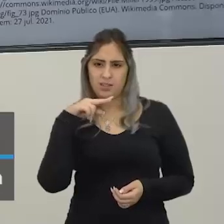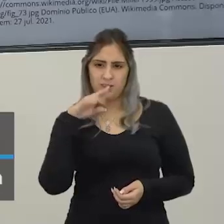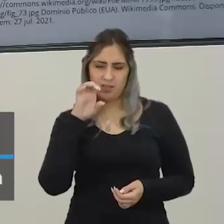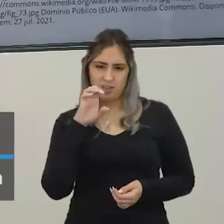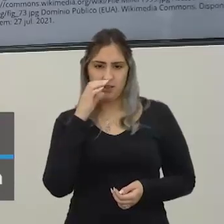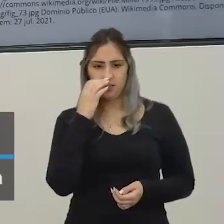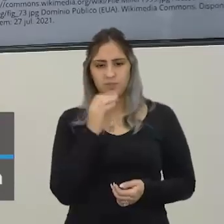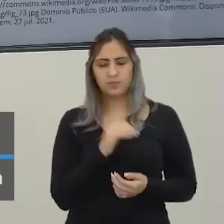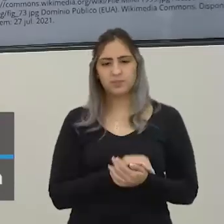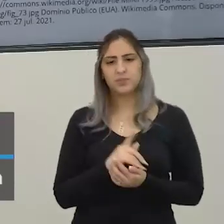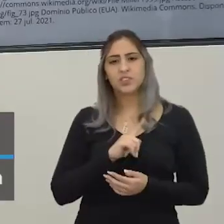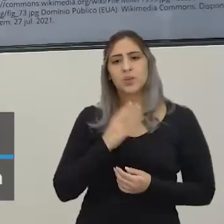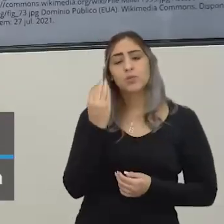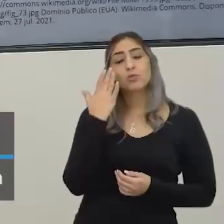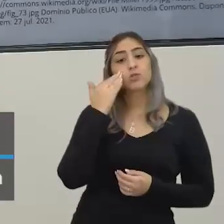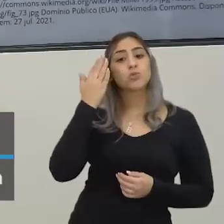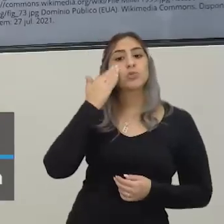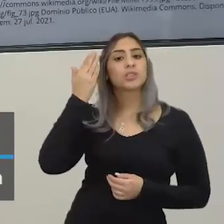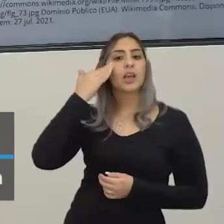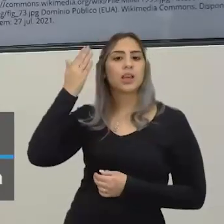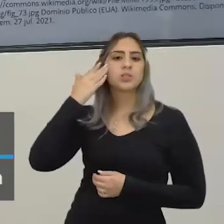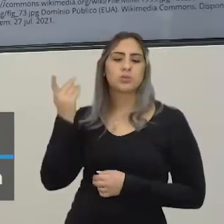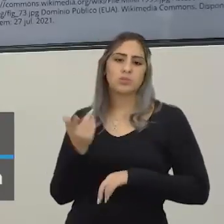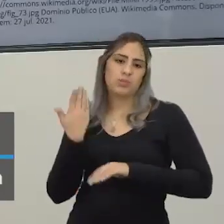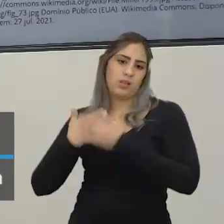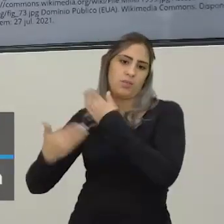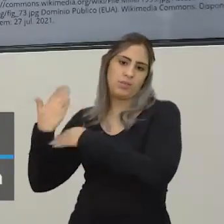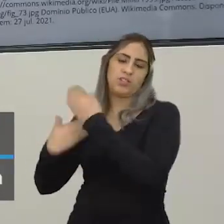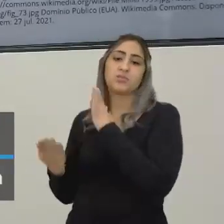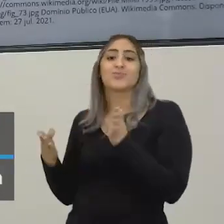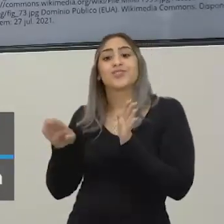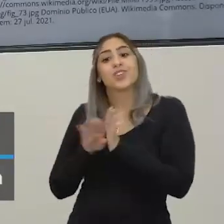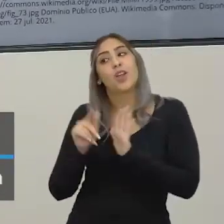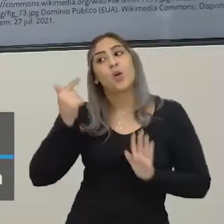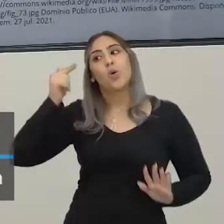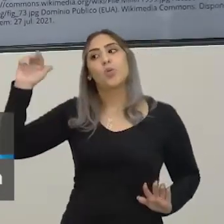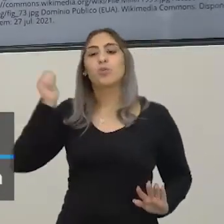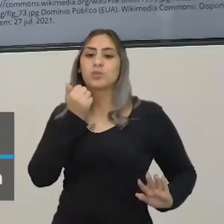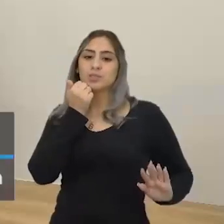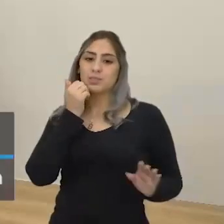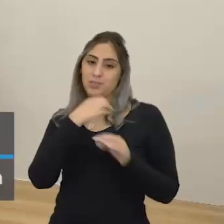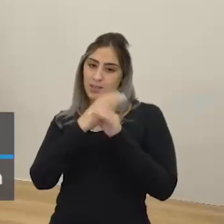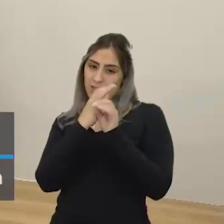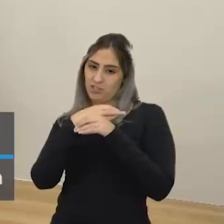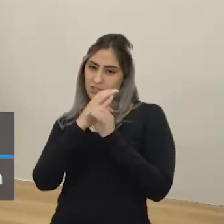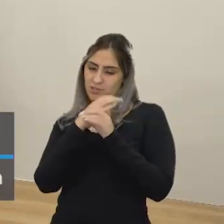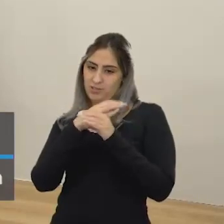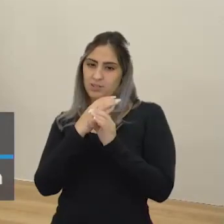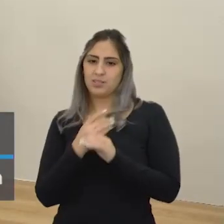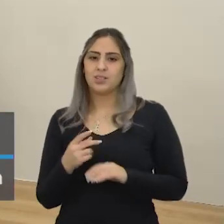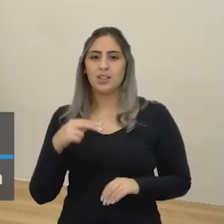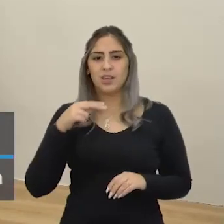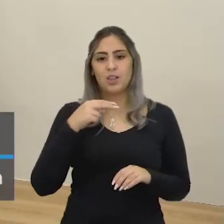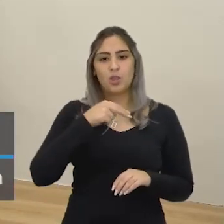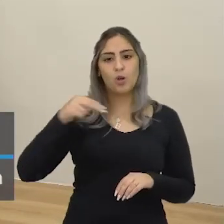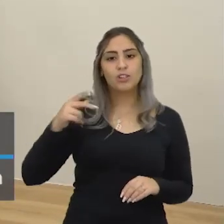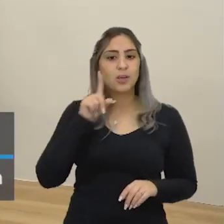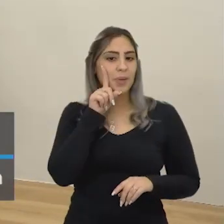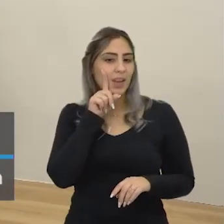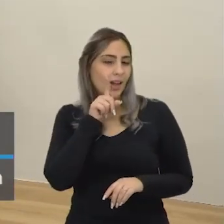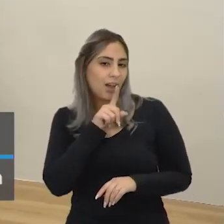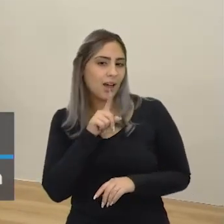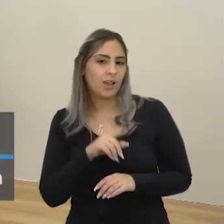época, mas chegaram outros cientistas, nesse caso norte-americanos, químicos, a gente estava falando